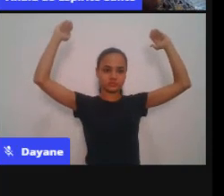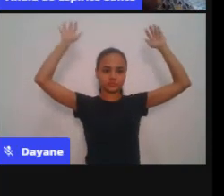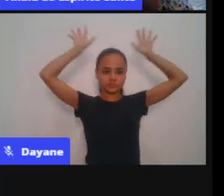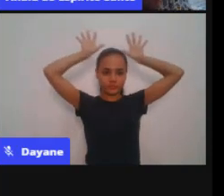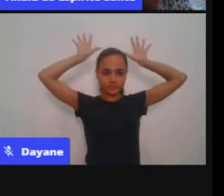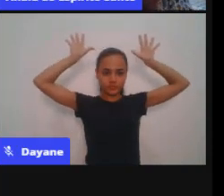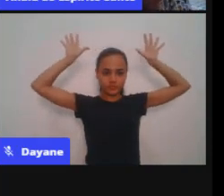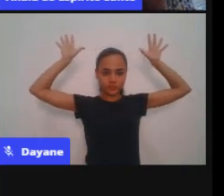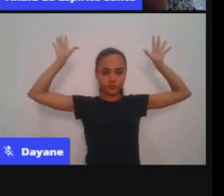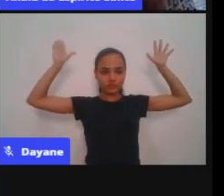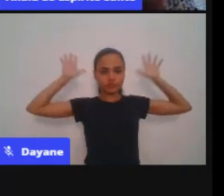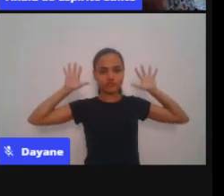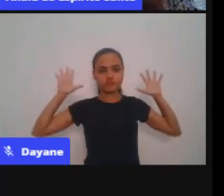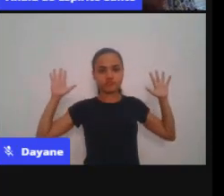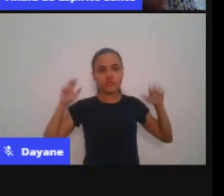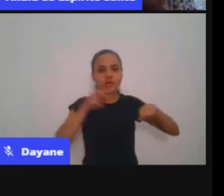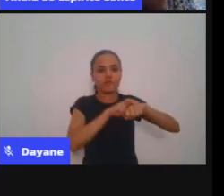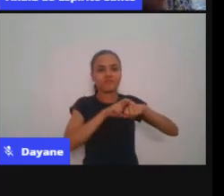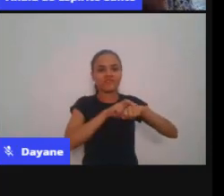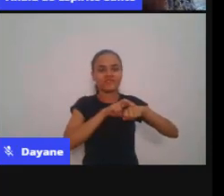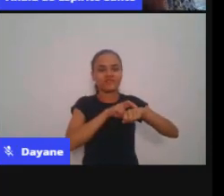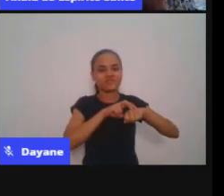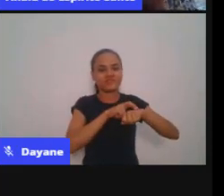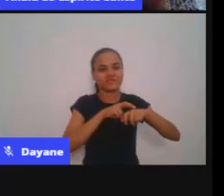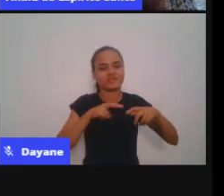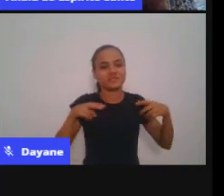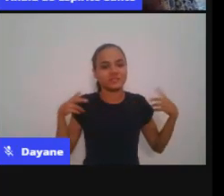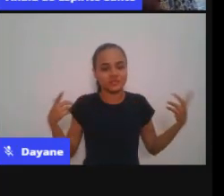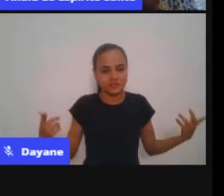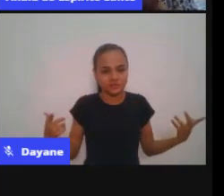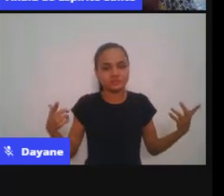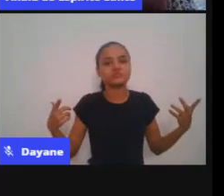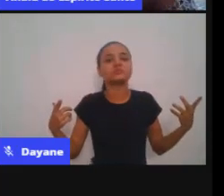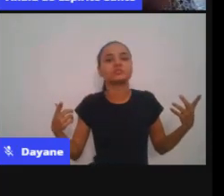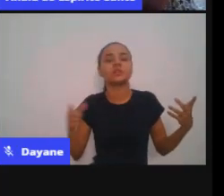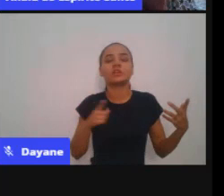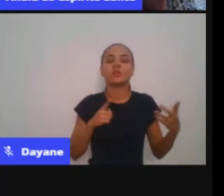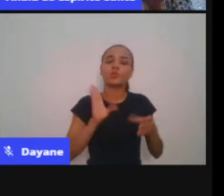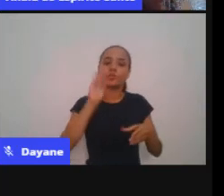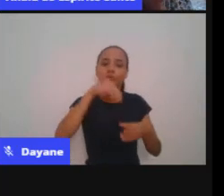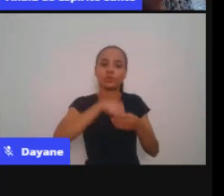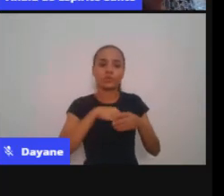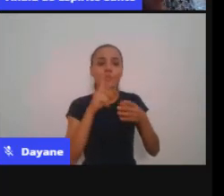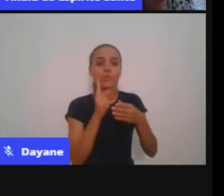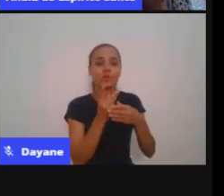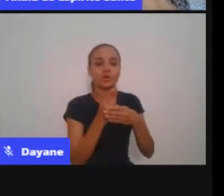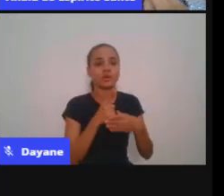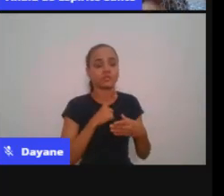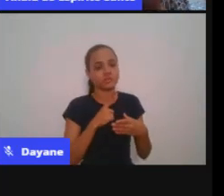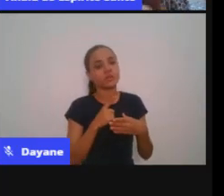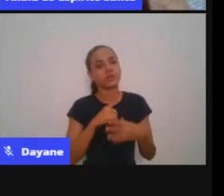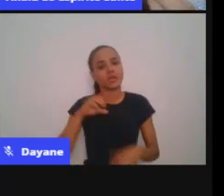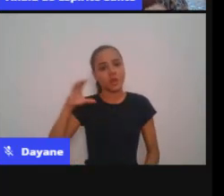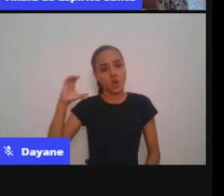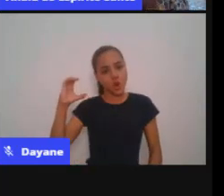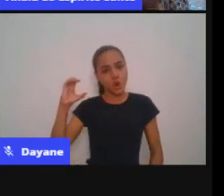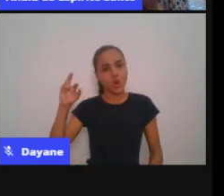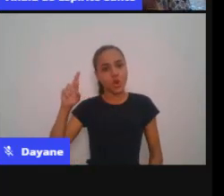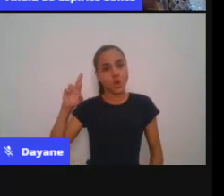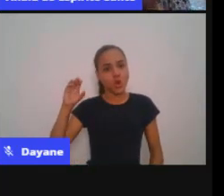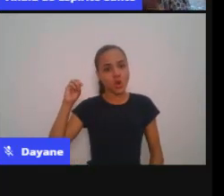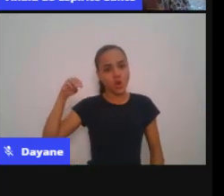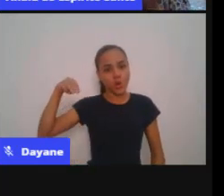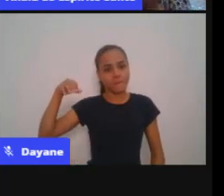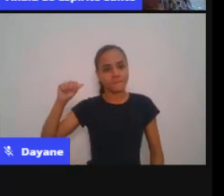imagem lá. Então, o que esses programas, ele tem esse efeito chroma key. O que é isso? É uma técnica de